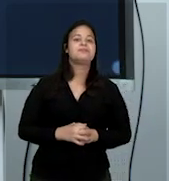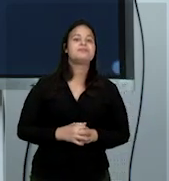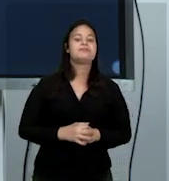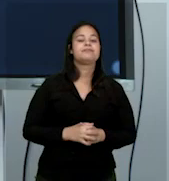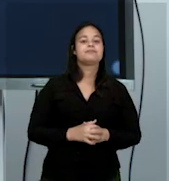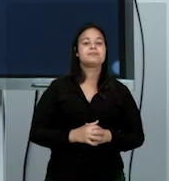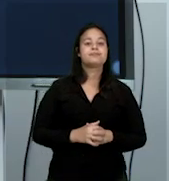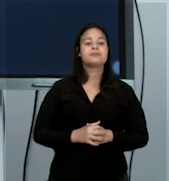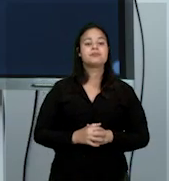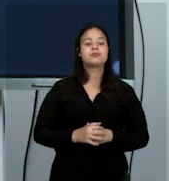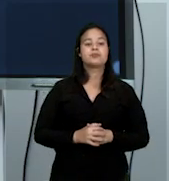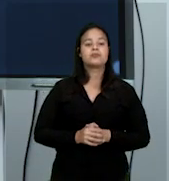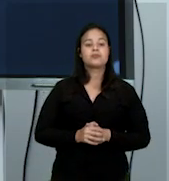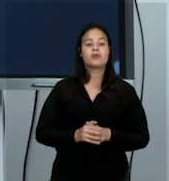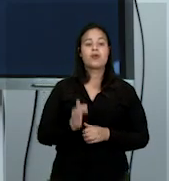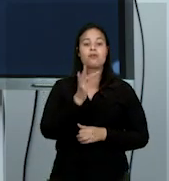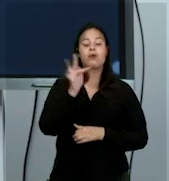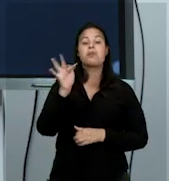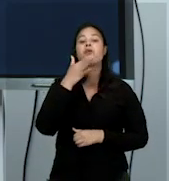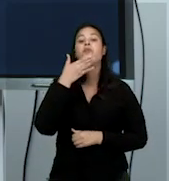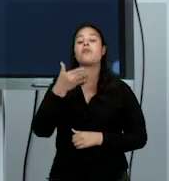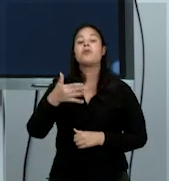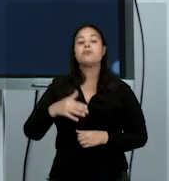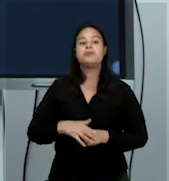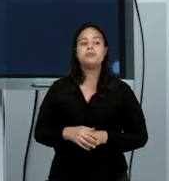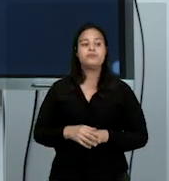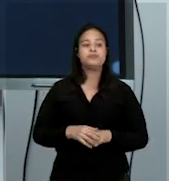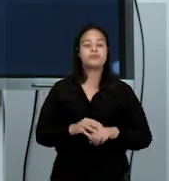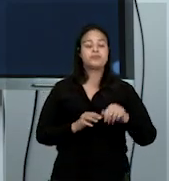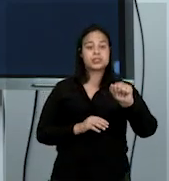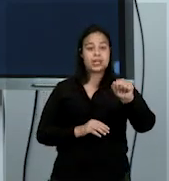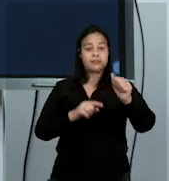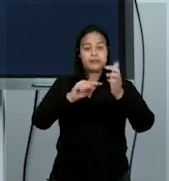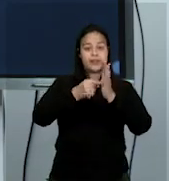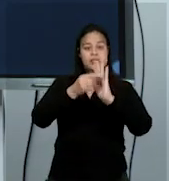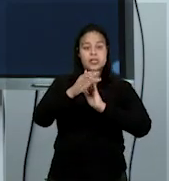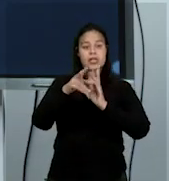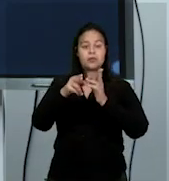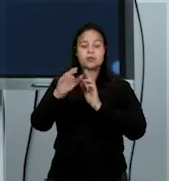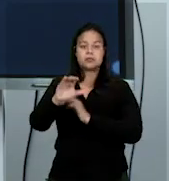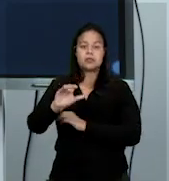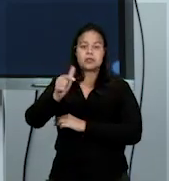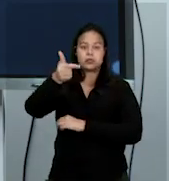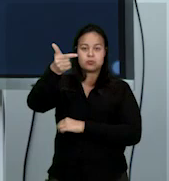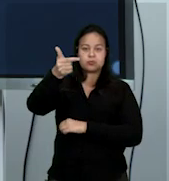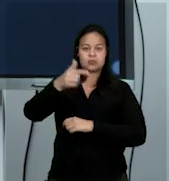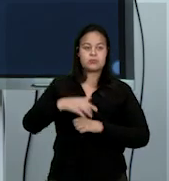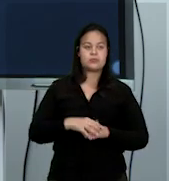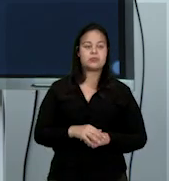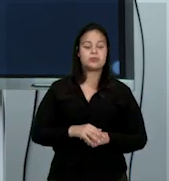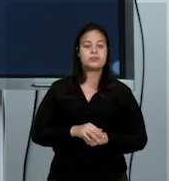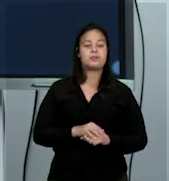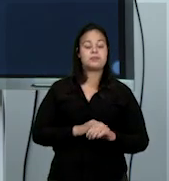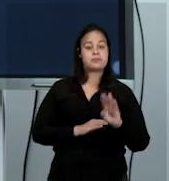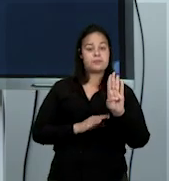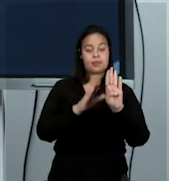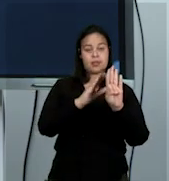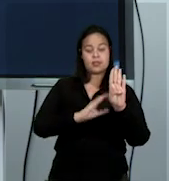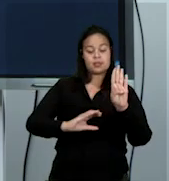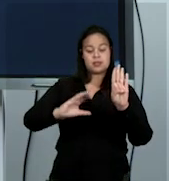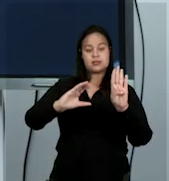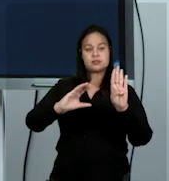fórmula que você vai usar é A vezes N é igual a C2. O que quer dizer isso? B até C, isso é o